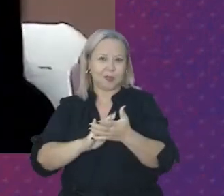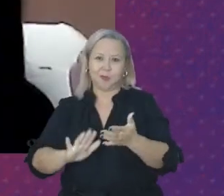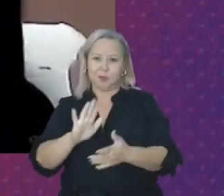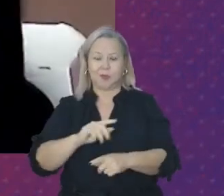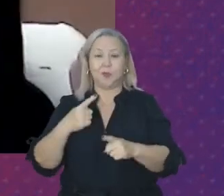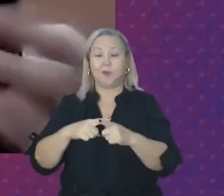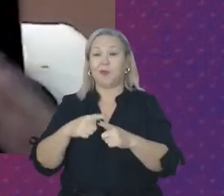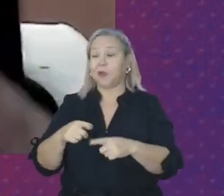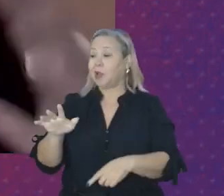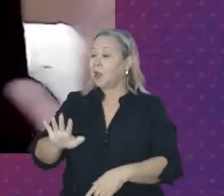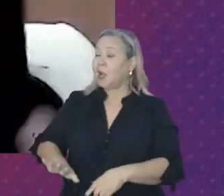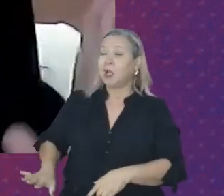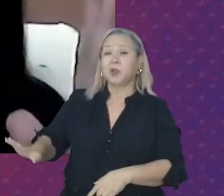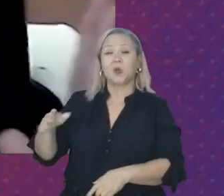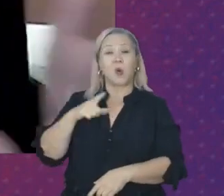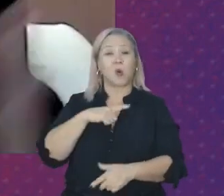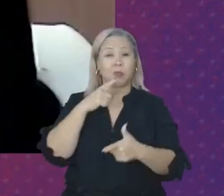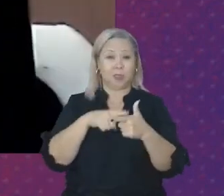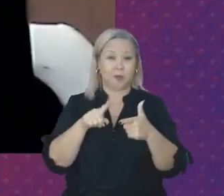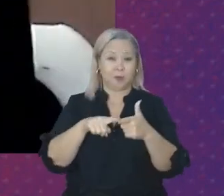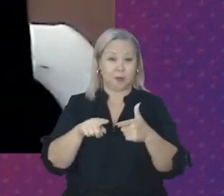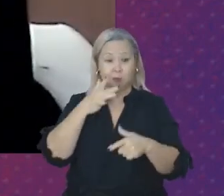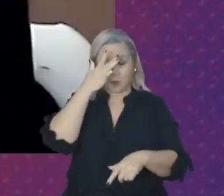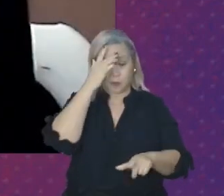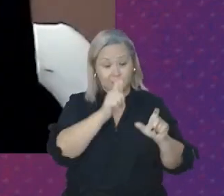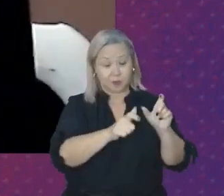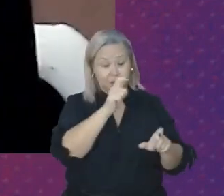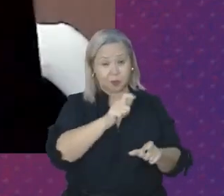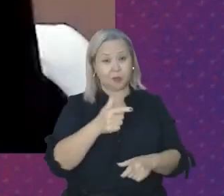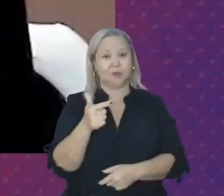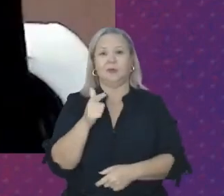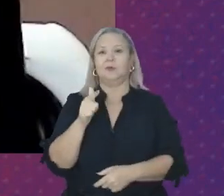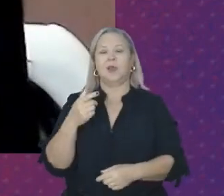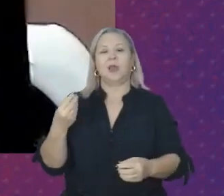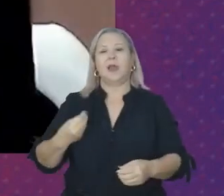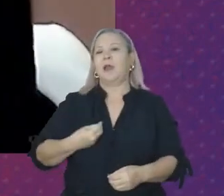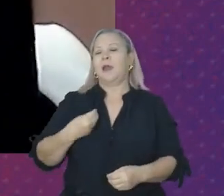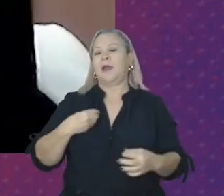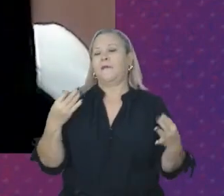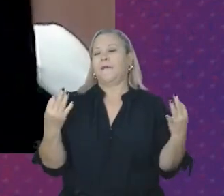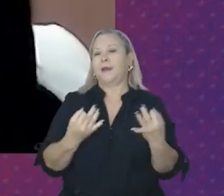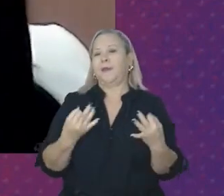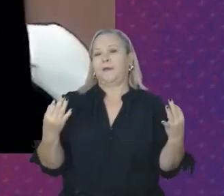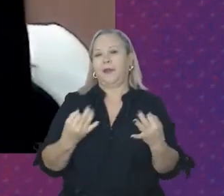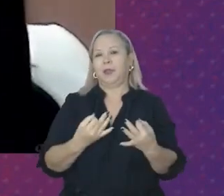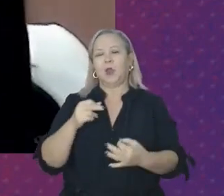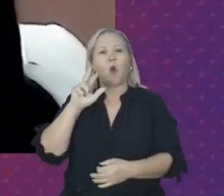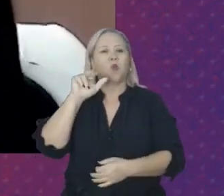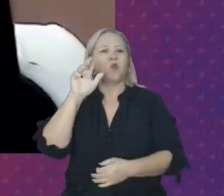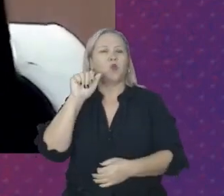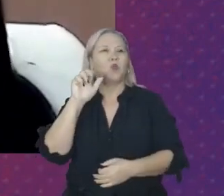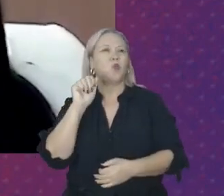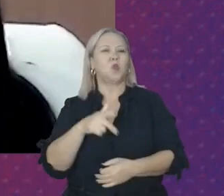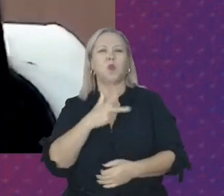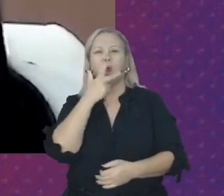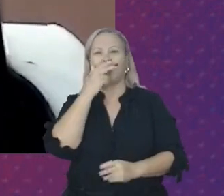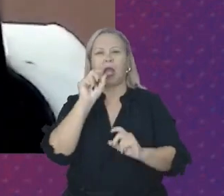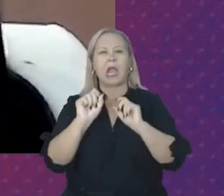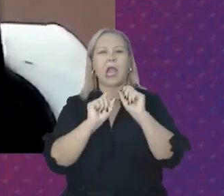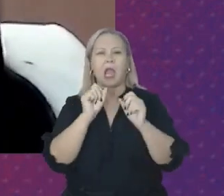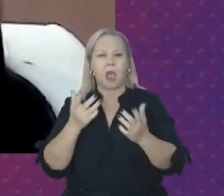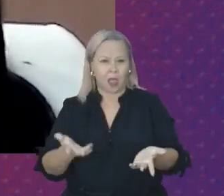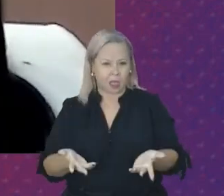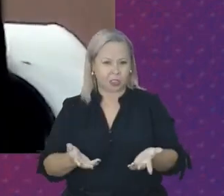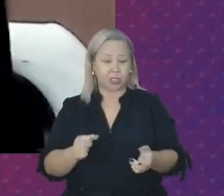mundo enfrenta o problema. O que as pessoas não têm é vida perfeita. Então, jamais subestime o poder